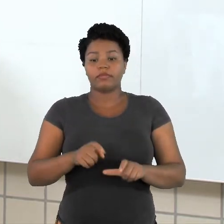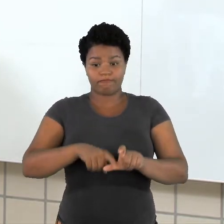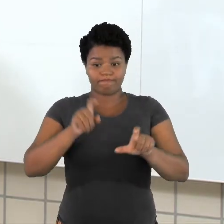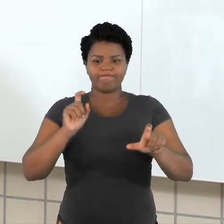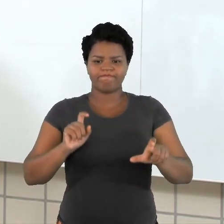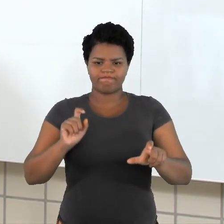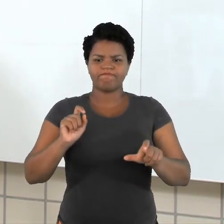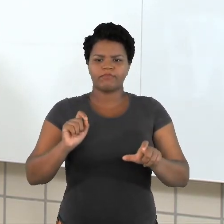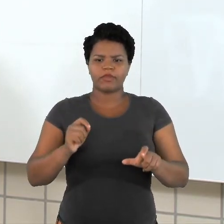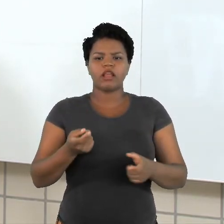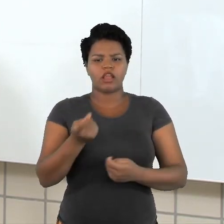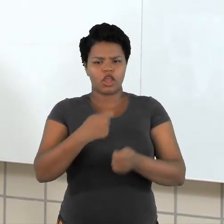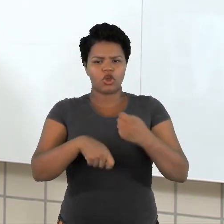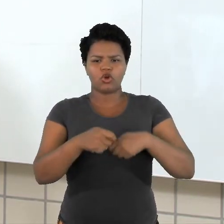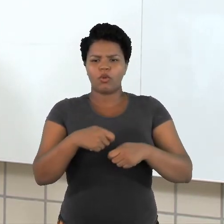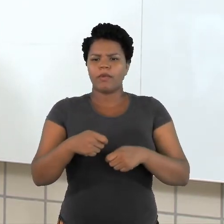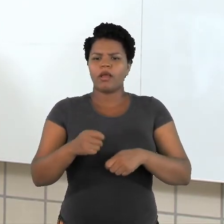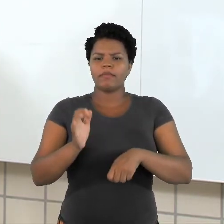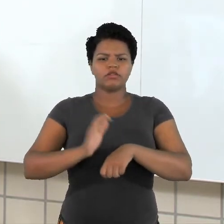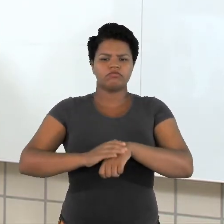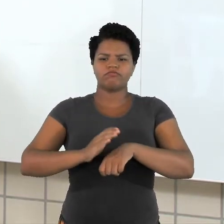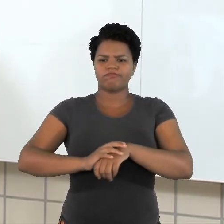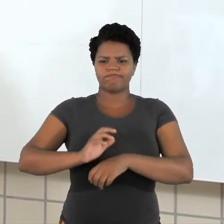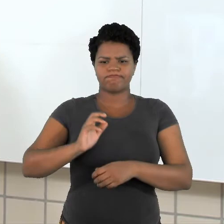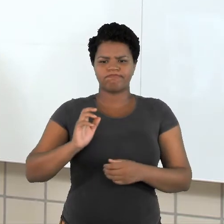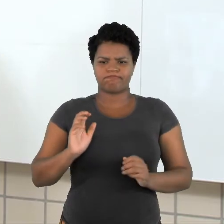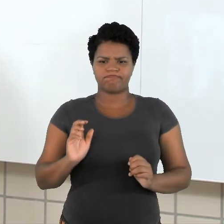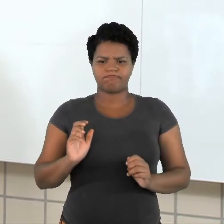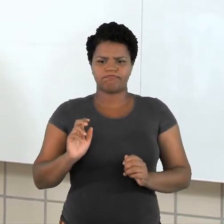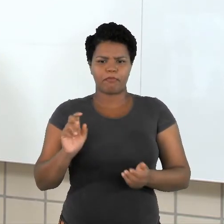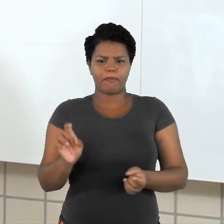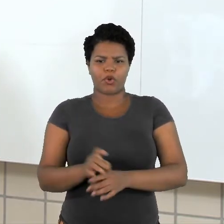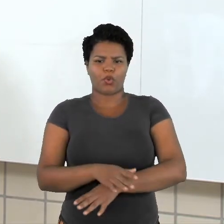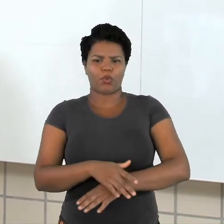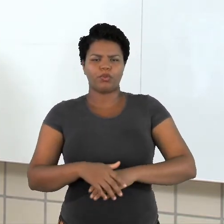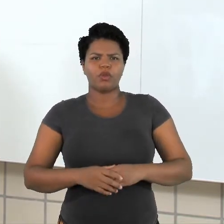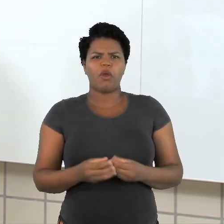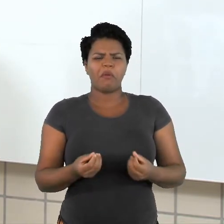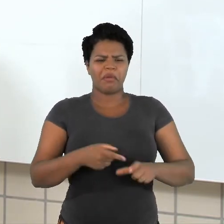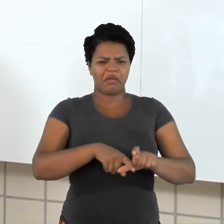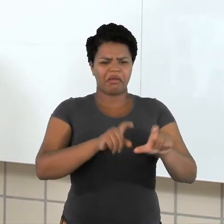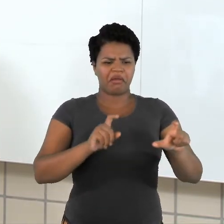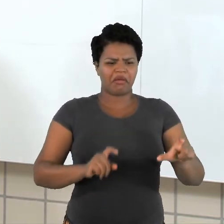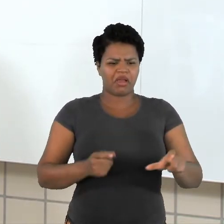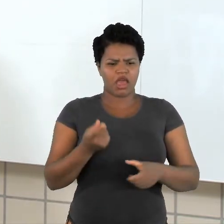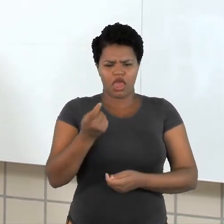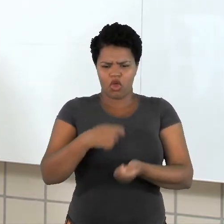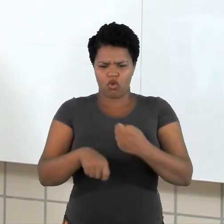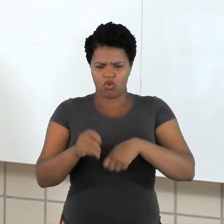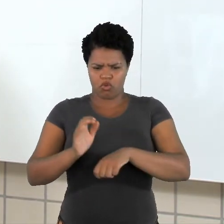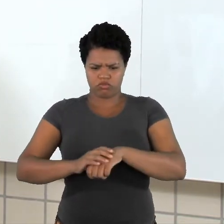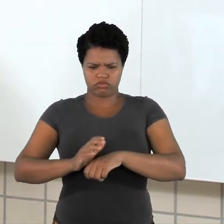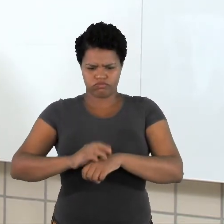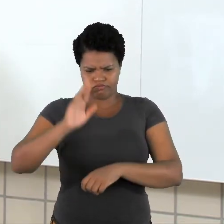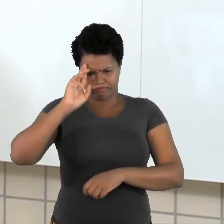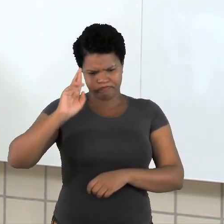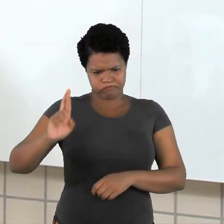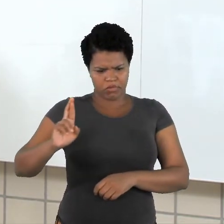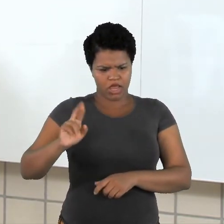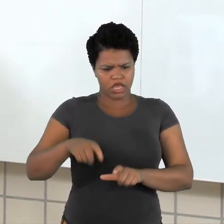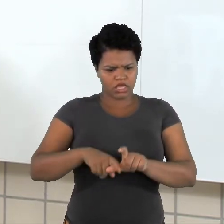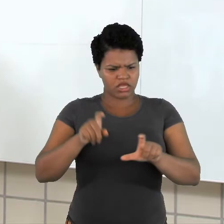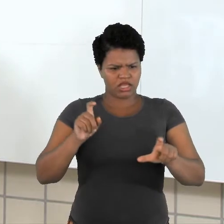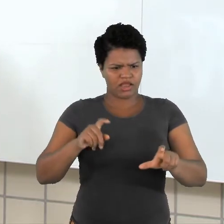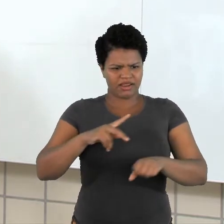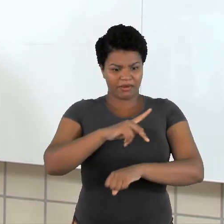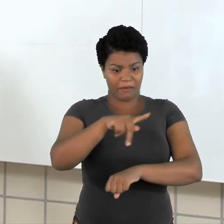suficientes economicamente. Mas como falar de autonomia, suficiência econômica, independência em um país